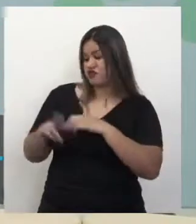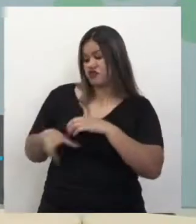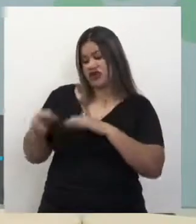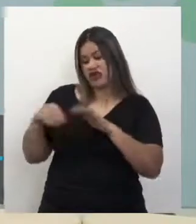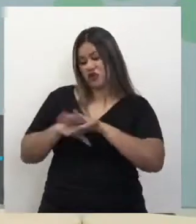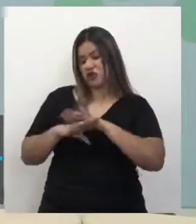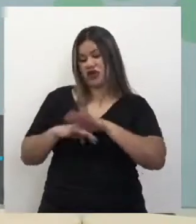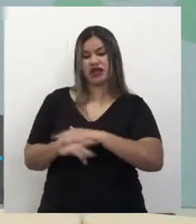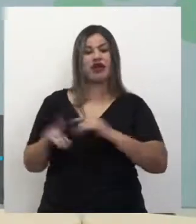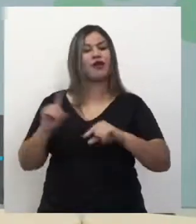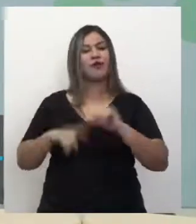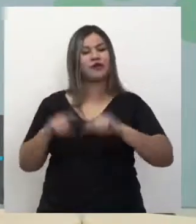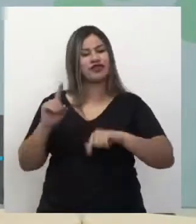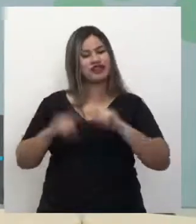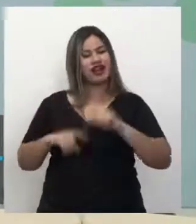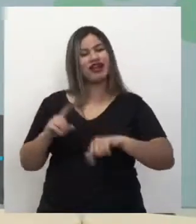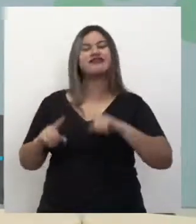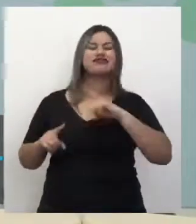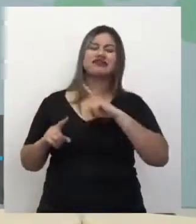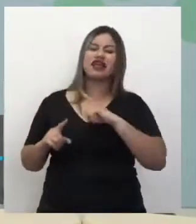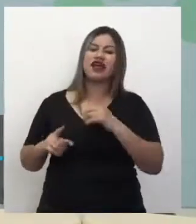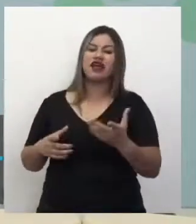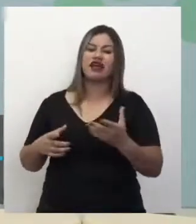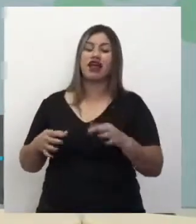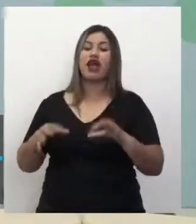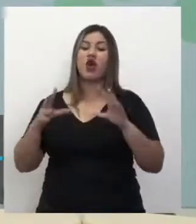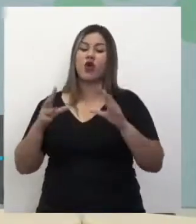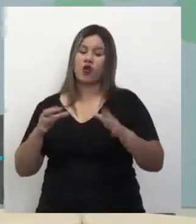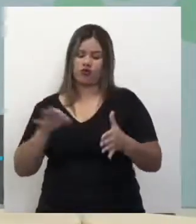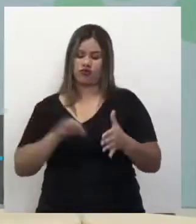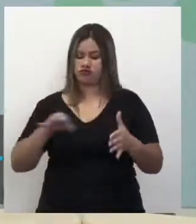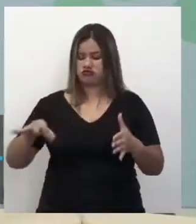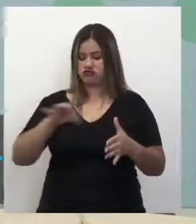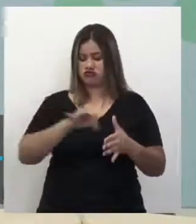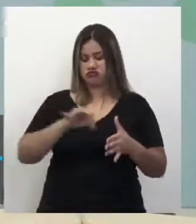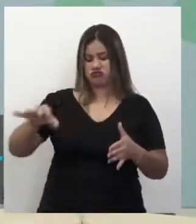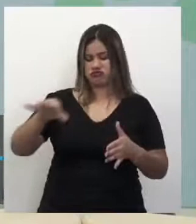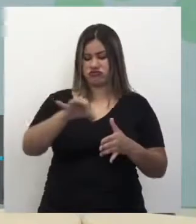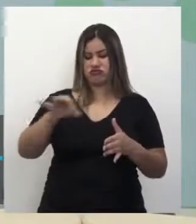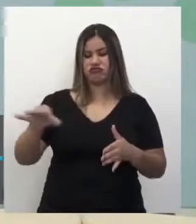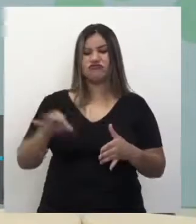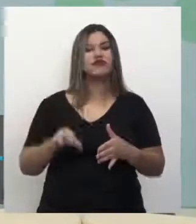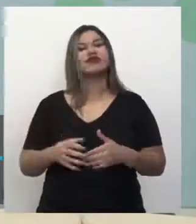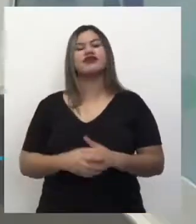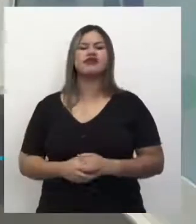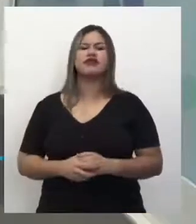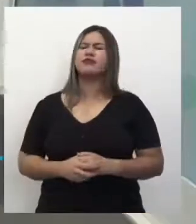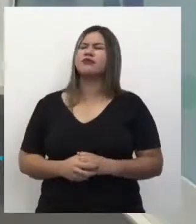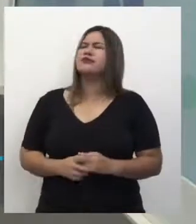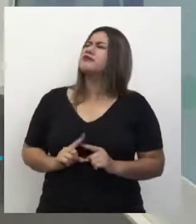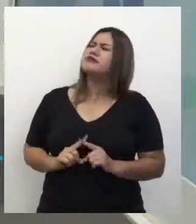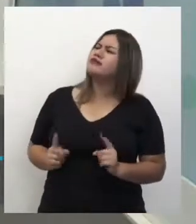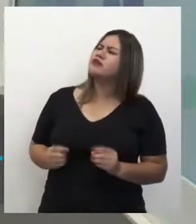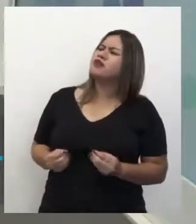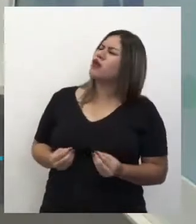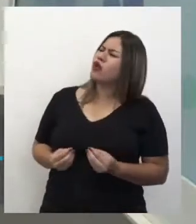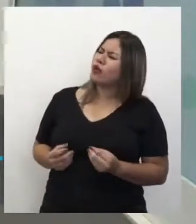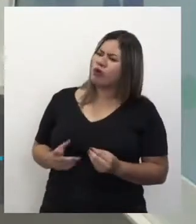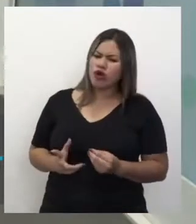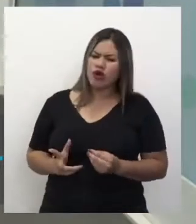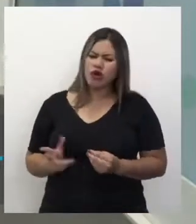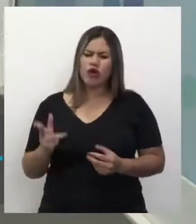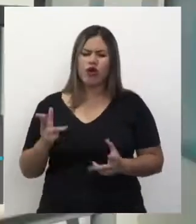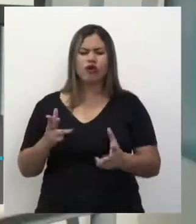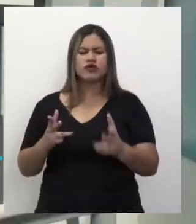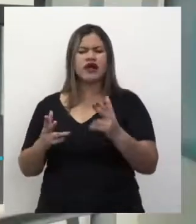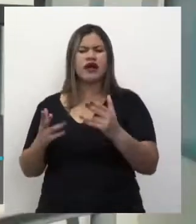algum objeto dentro de uma caixa. A gente faz um tabuleiro de xadrez para jogar o xadrez, obviamente, né? Mas como que é feito, professora? Você corta pedaços de madeira?